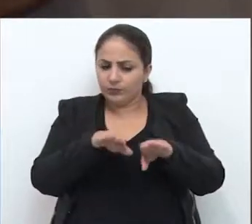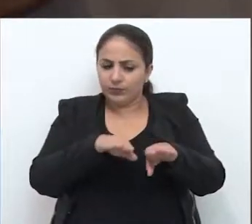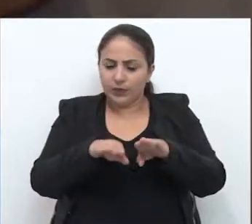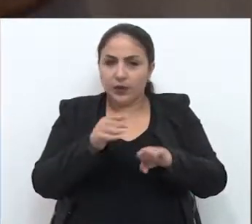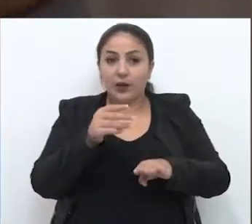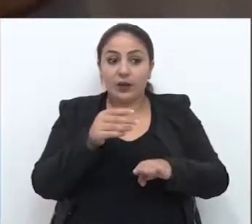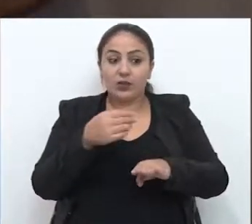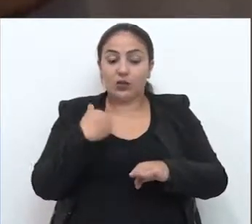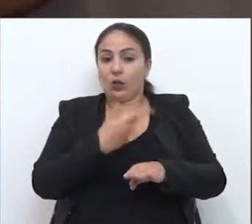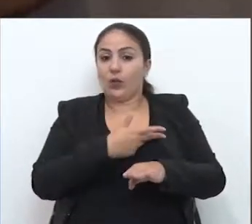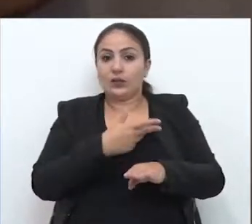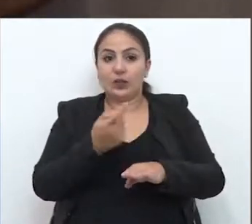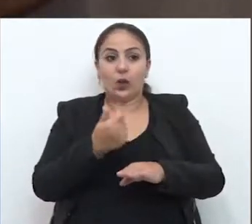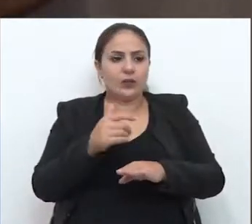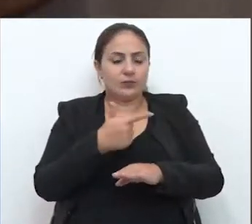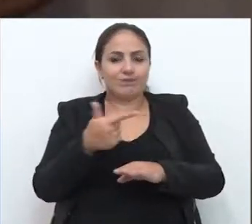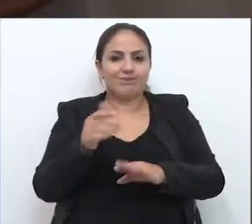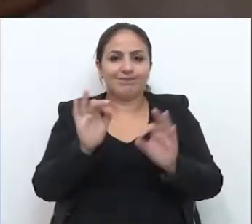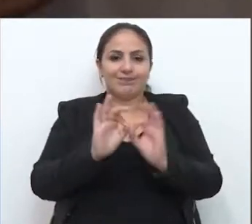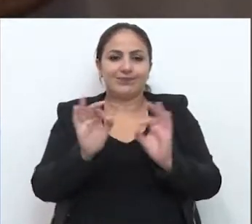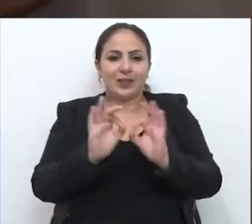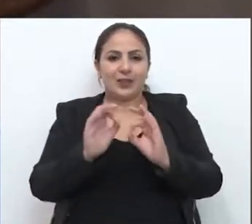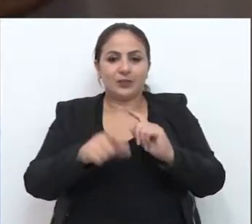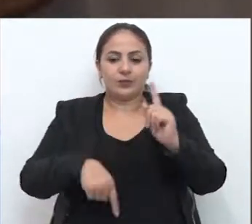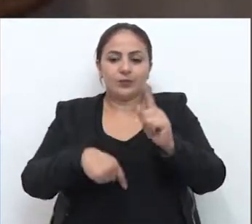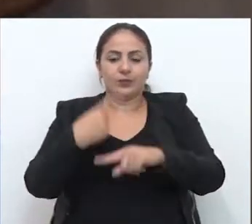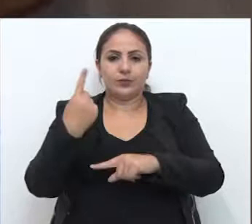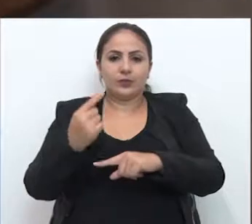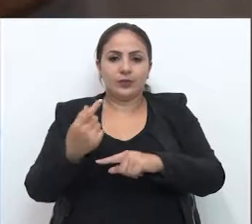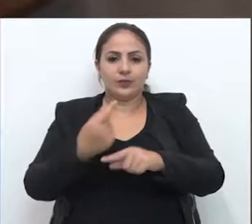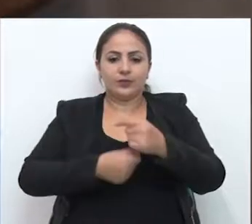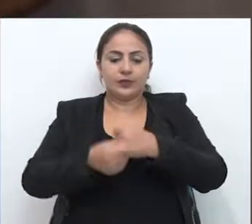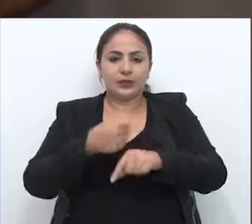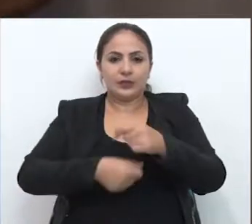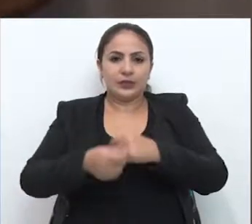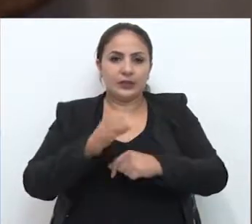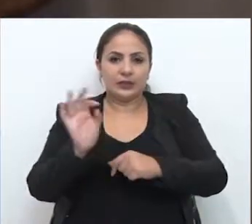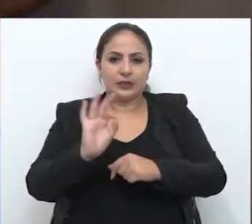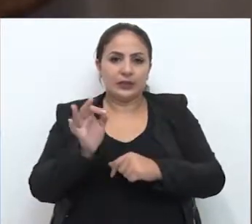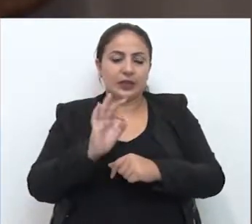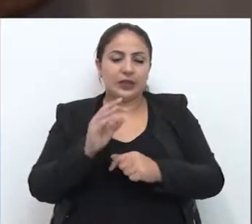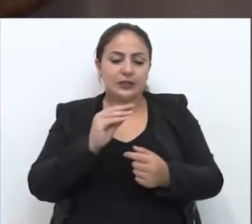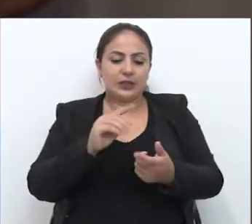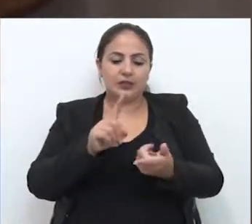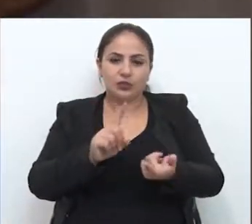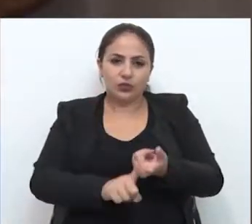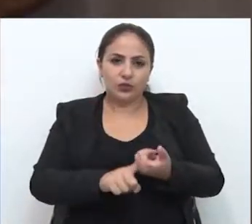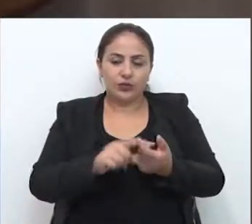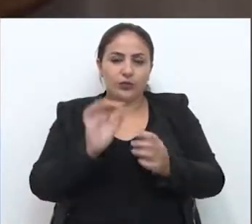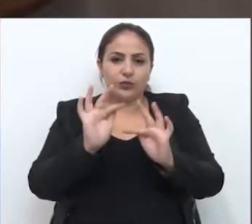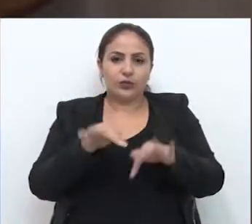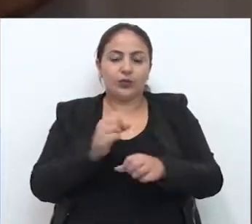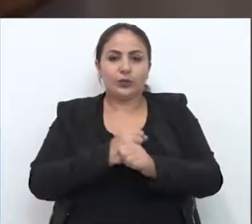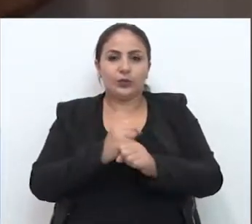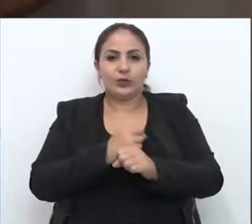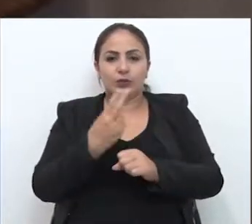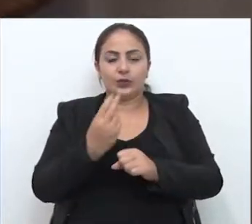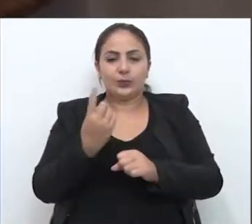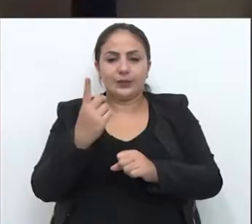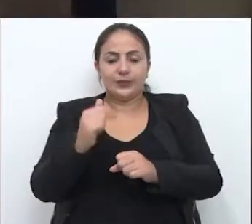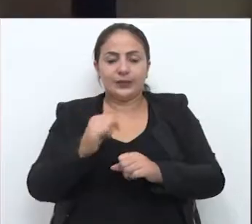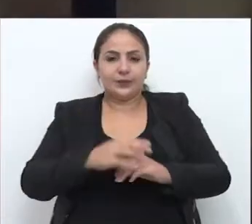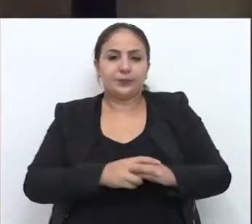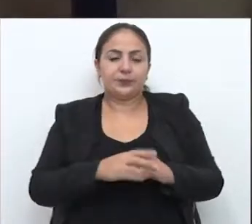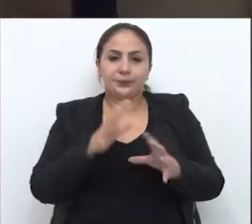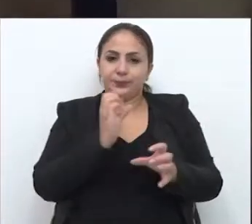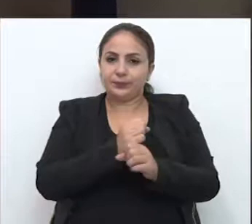equilibrados, então praticamente não tivemos um superávit financeiro nem um déficit financeiro ao final de